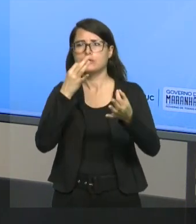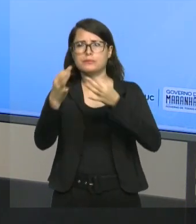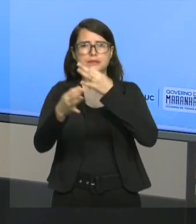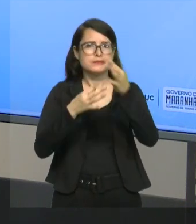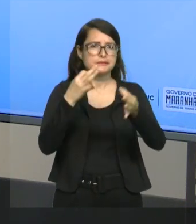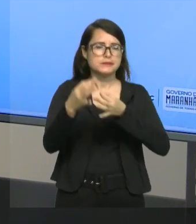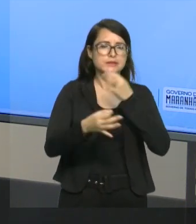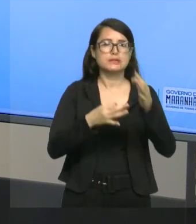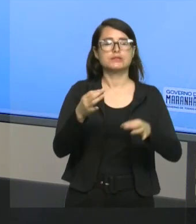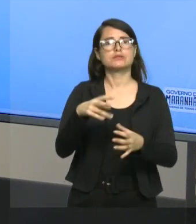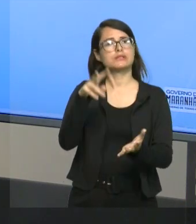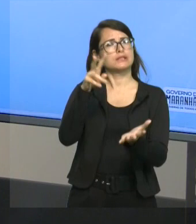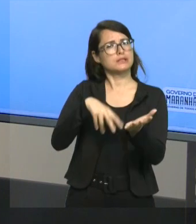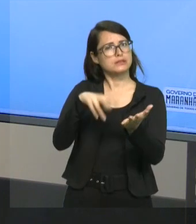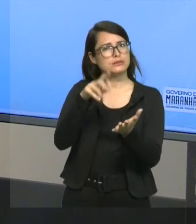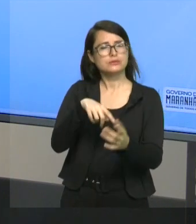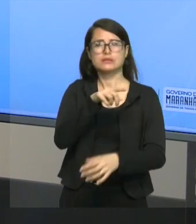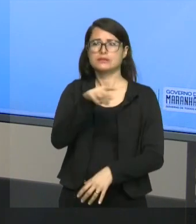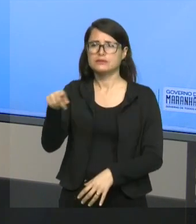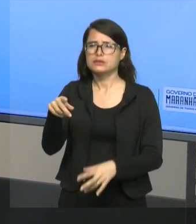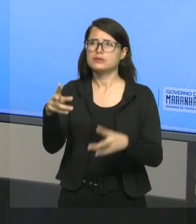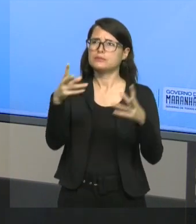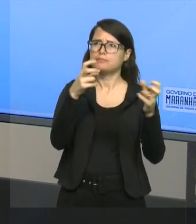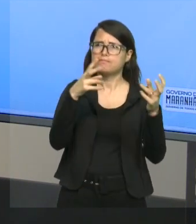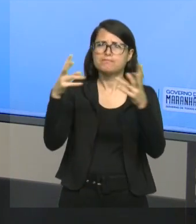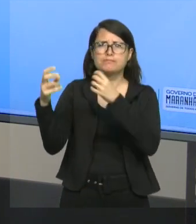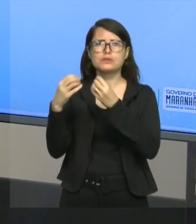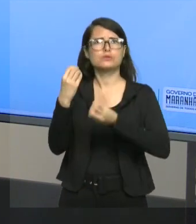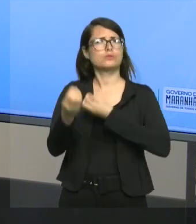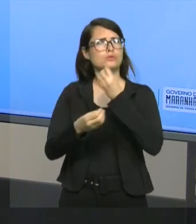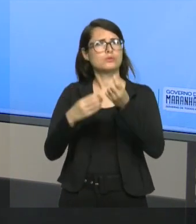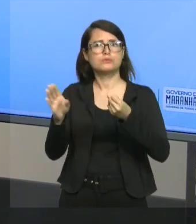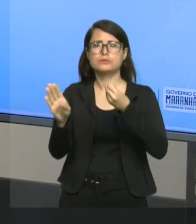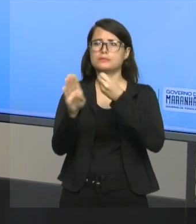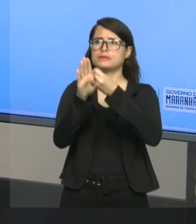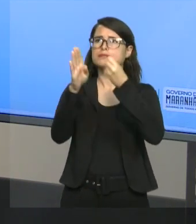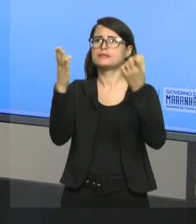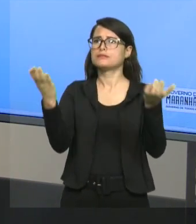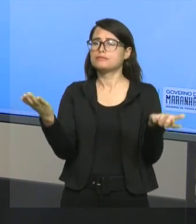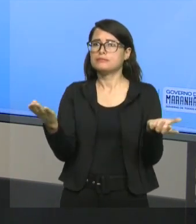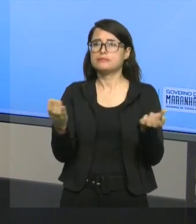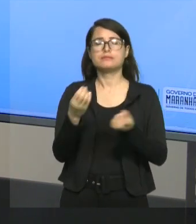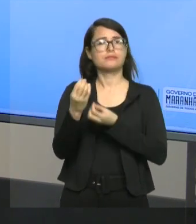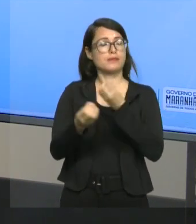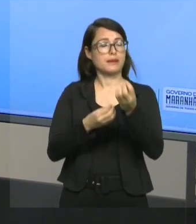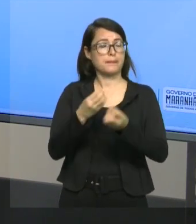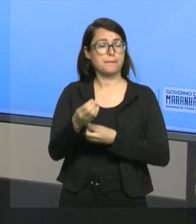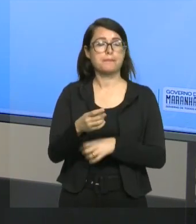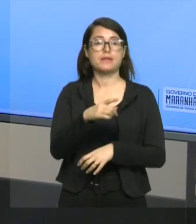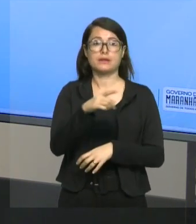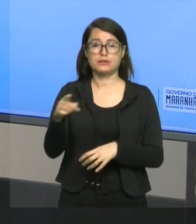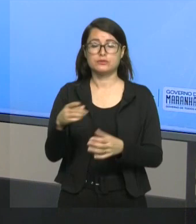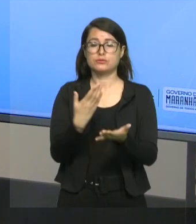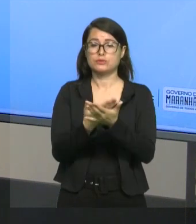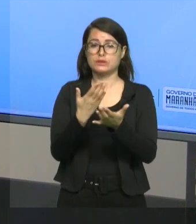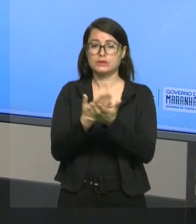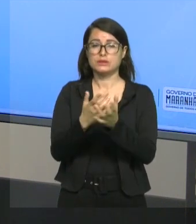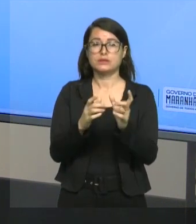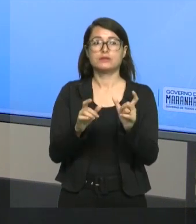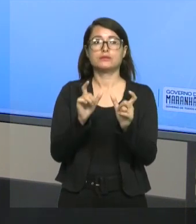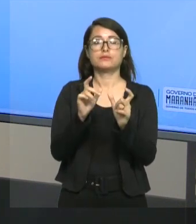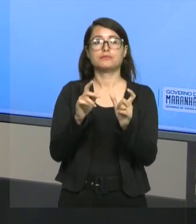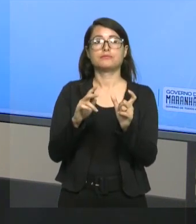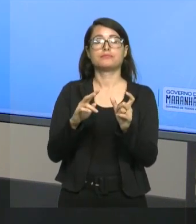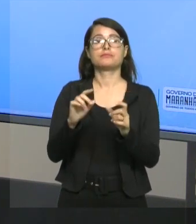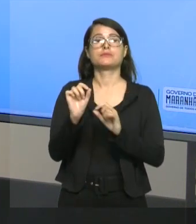você faça, você também observe como o substantivo é empregado. Quando nós estudamos as classes de palavras, nós estamos